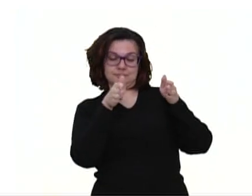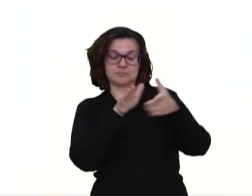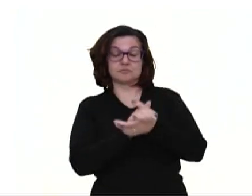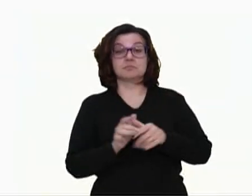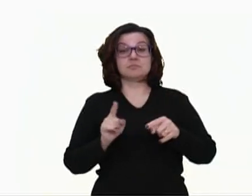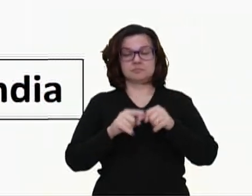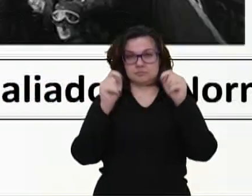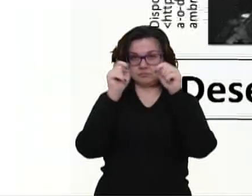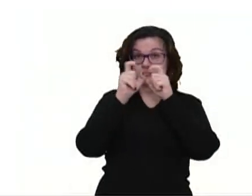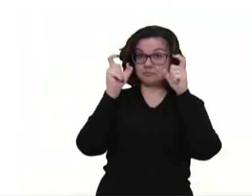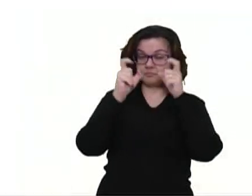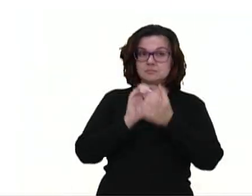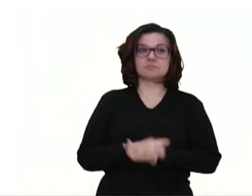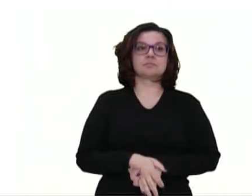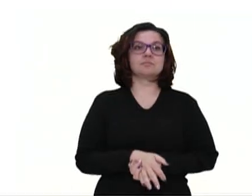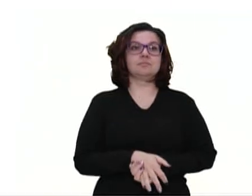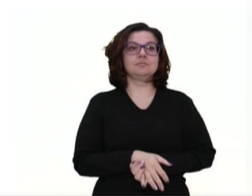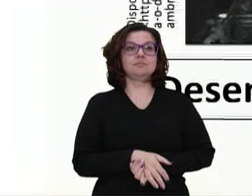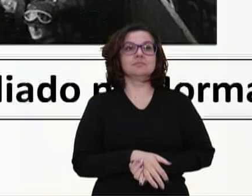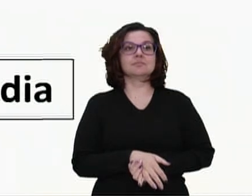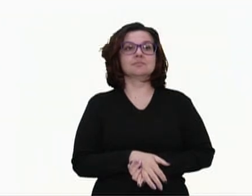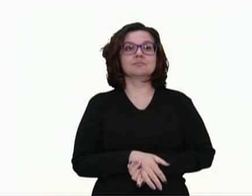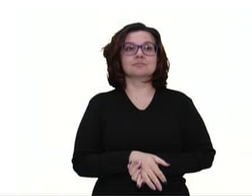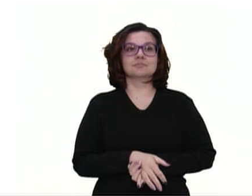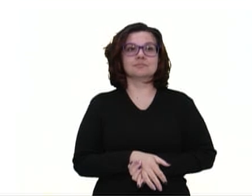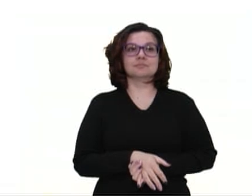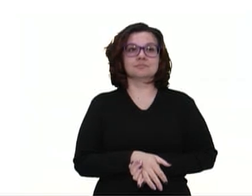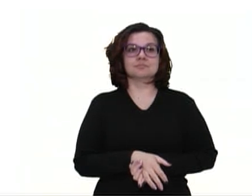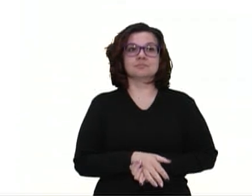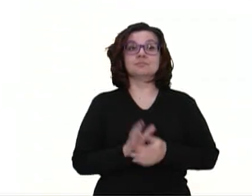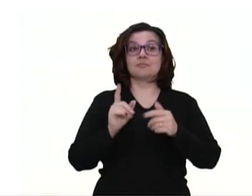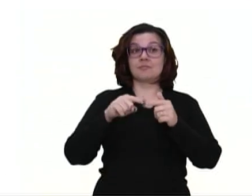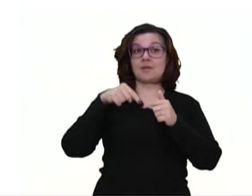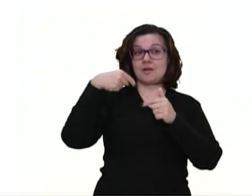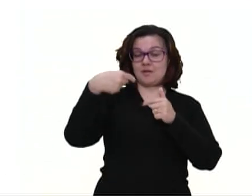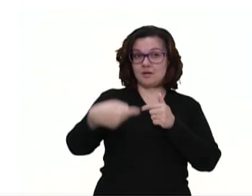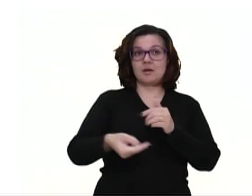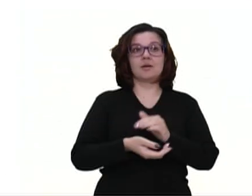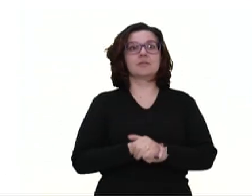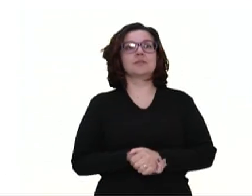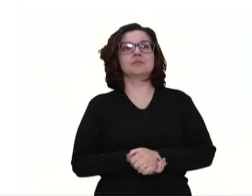eles bastante impressionantes. E nesse próximo slide,